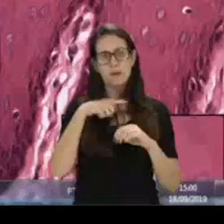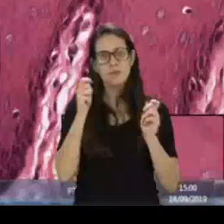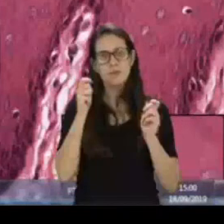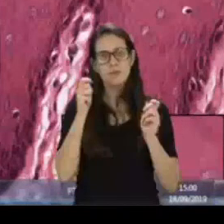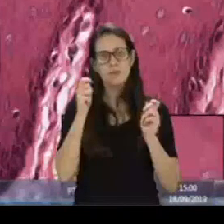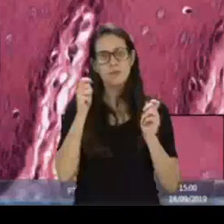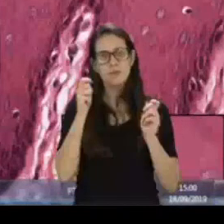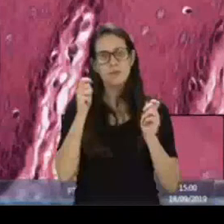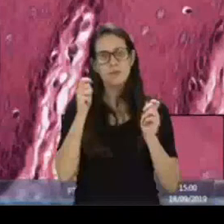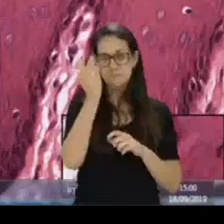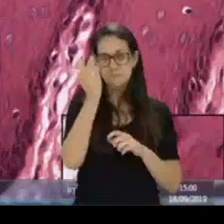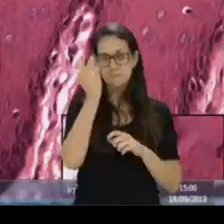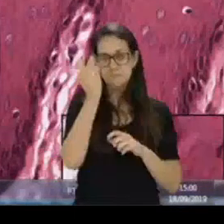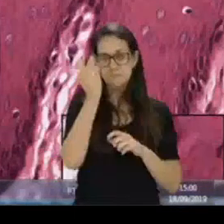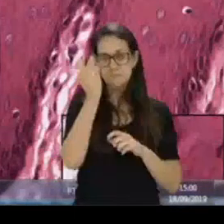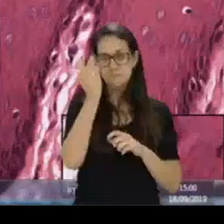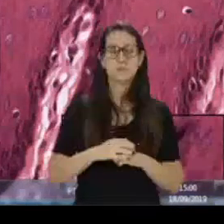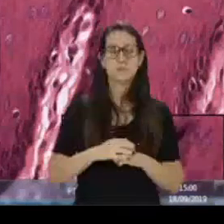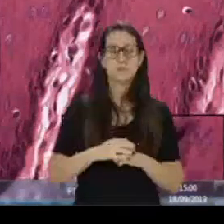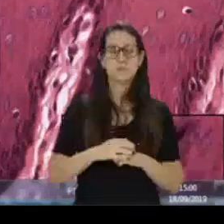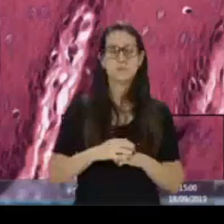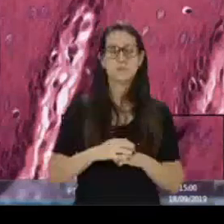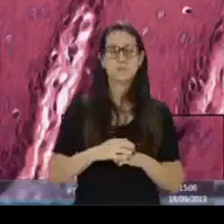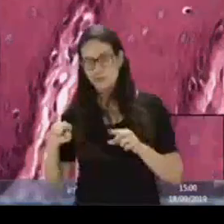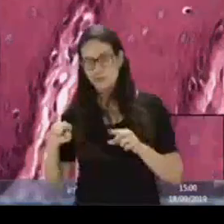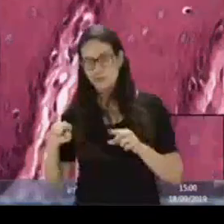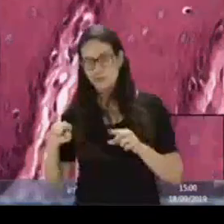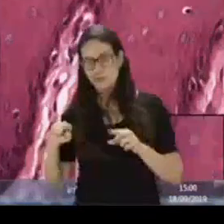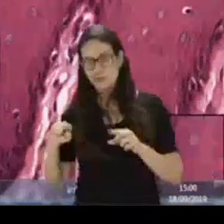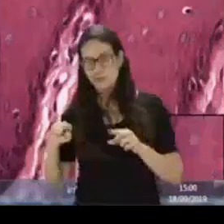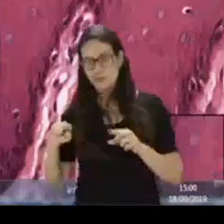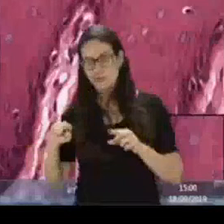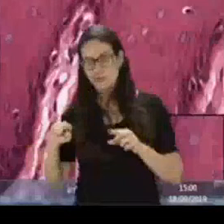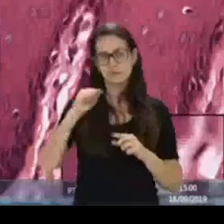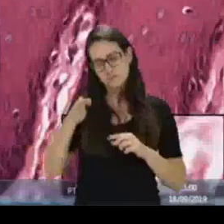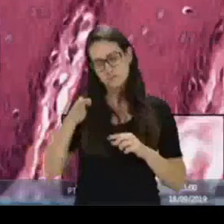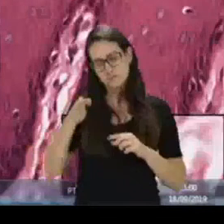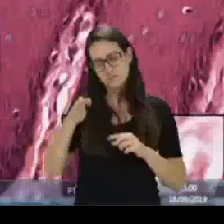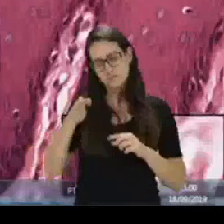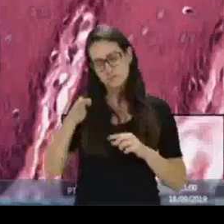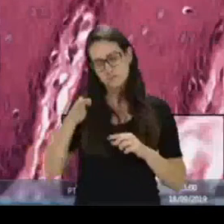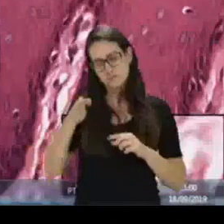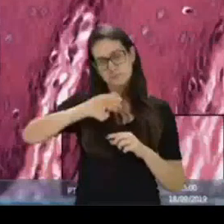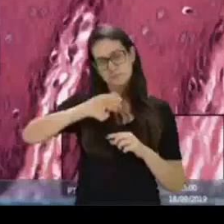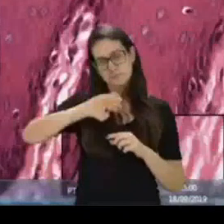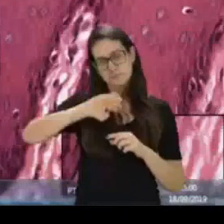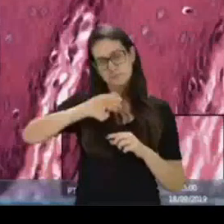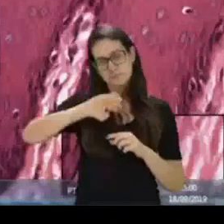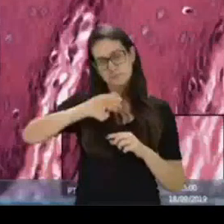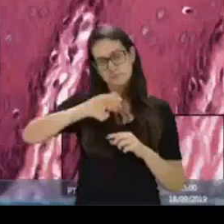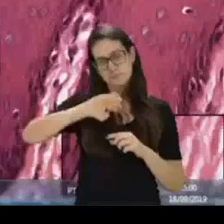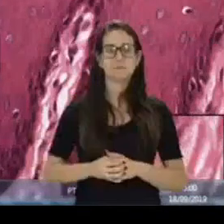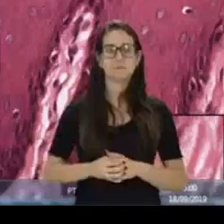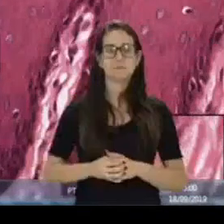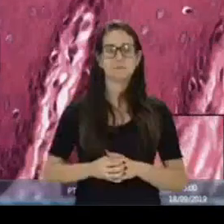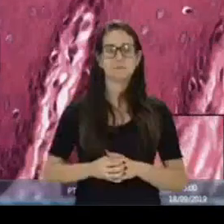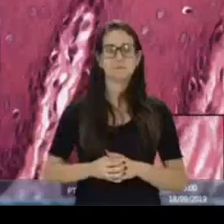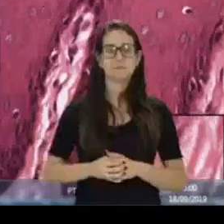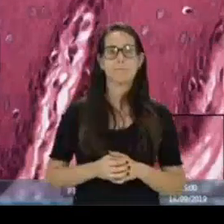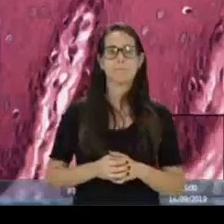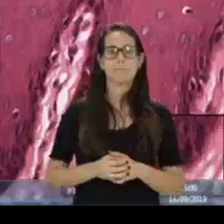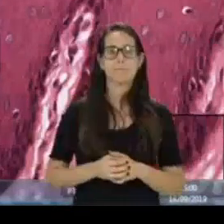definidos. E eu tenho logo abaixo dessa região, então, de epitélio,